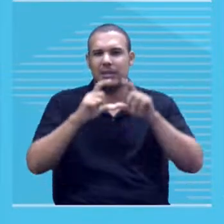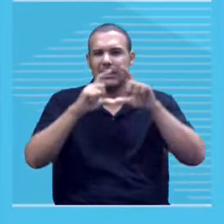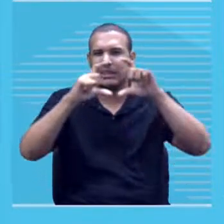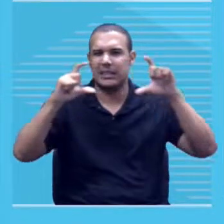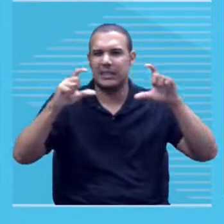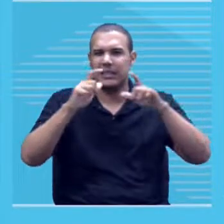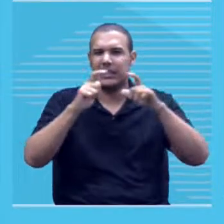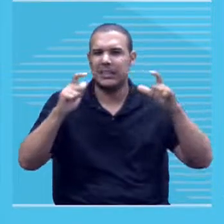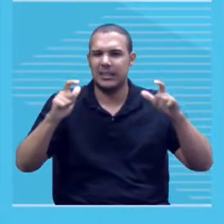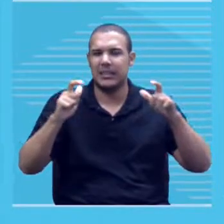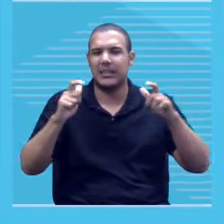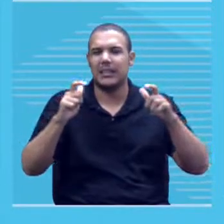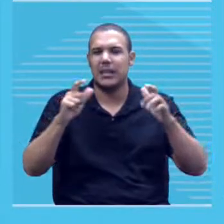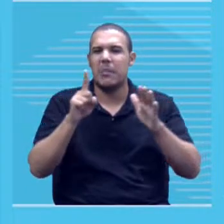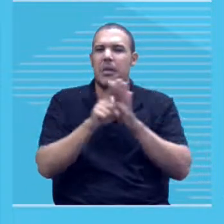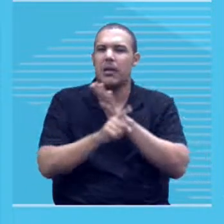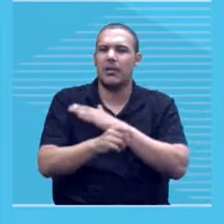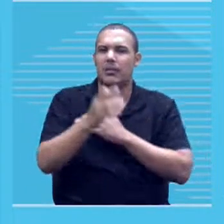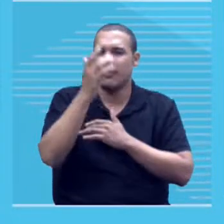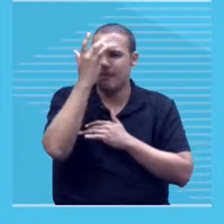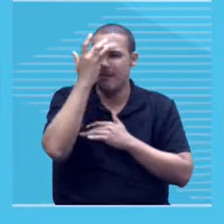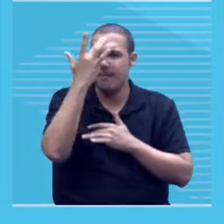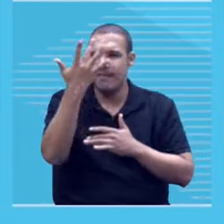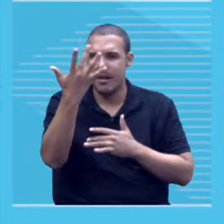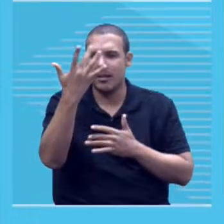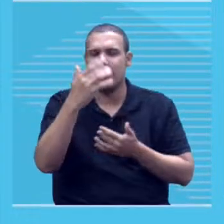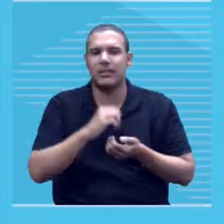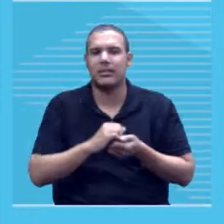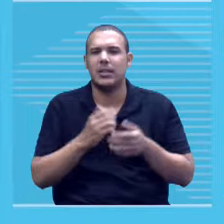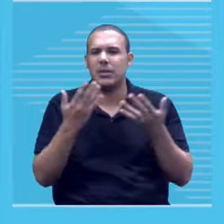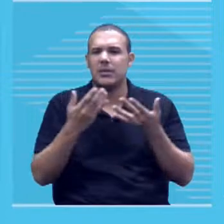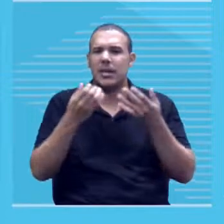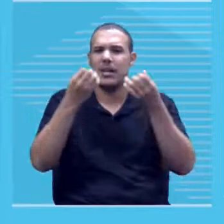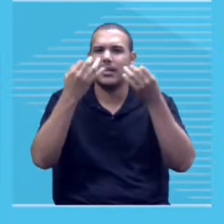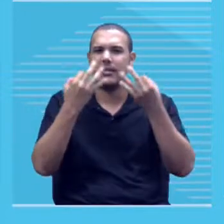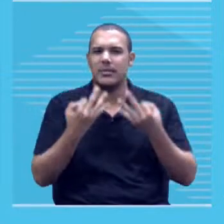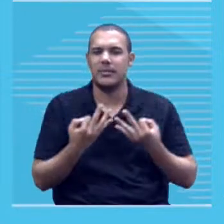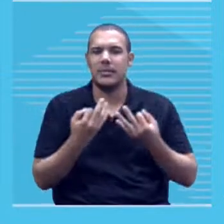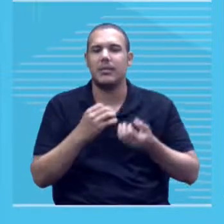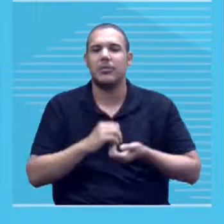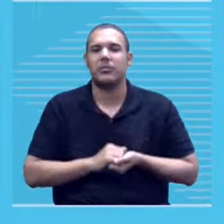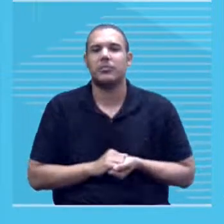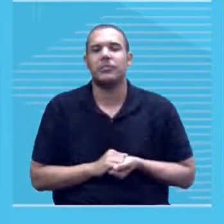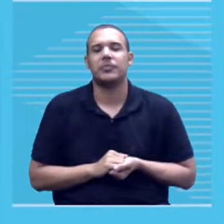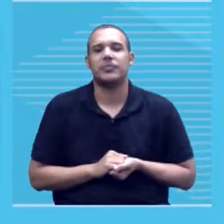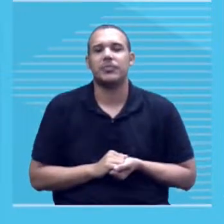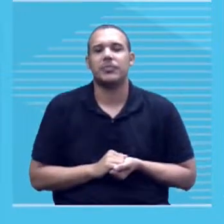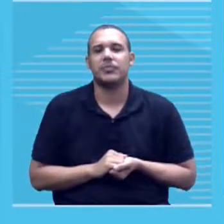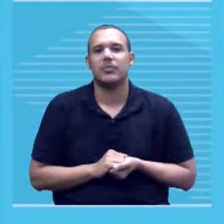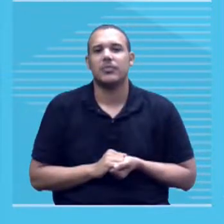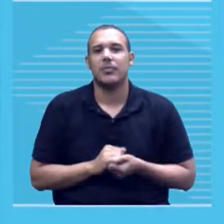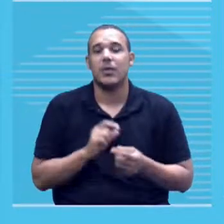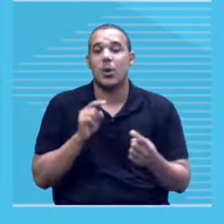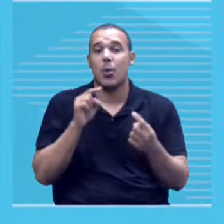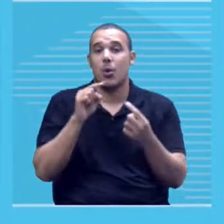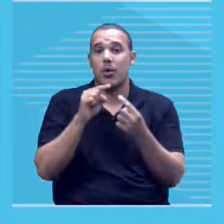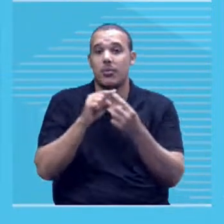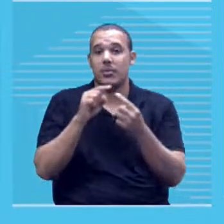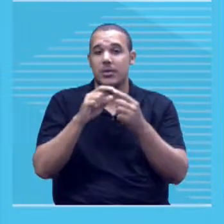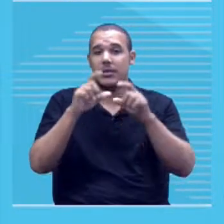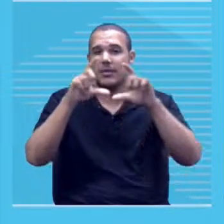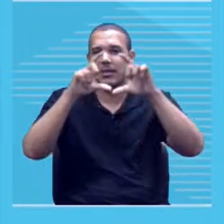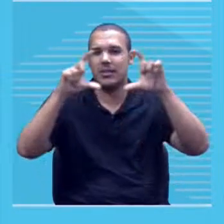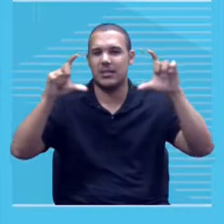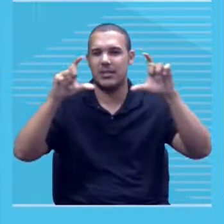questão fácil, tá bom? Já falei isso várias vezes durante nossas aulas. Questão grande é questão fácil. Qual o objetivo de uma questão